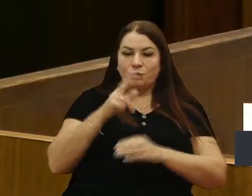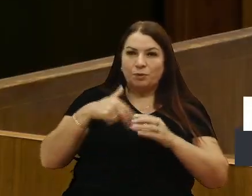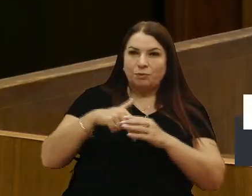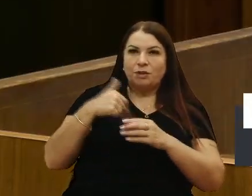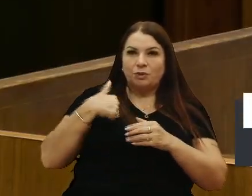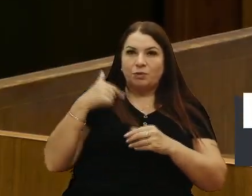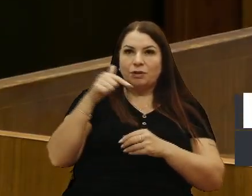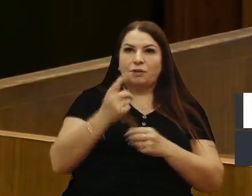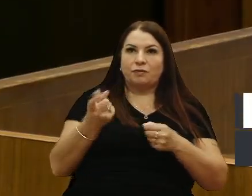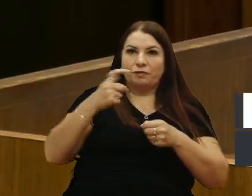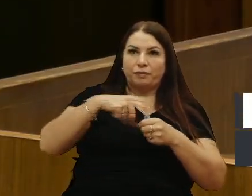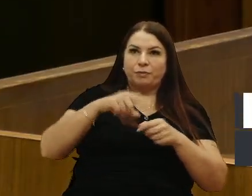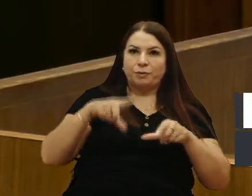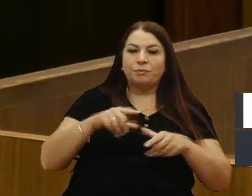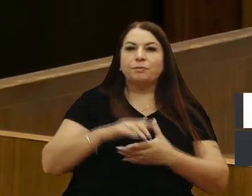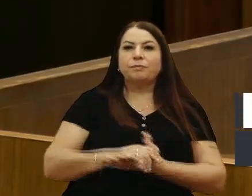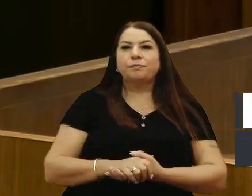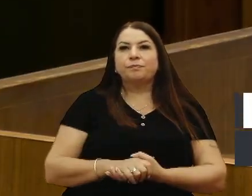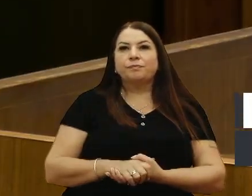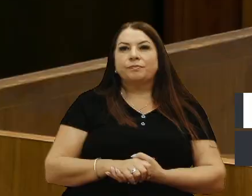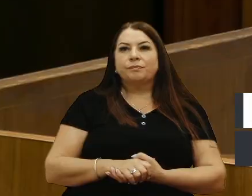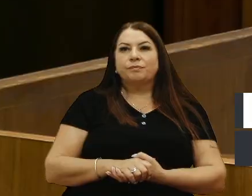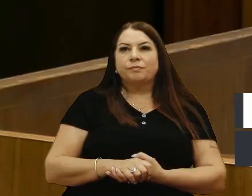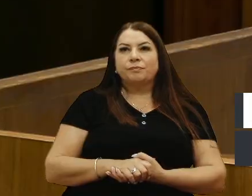agora, então, eu retomo esse espaço.